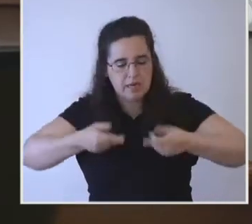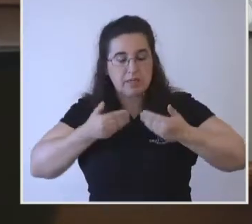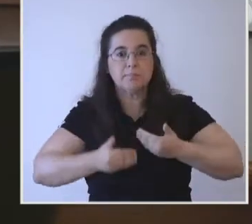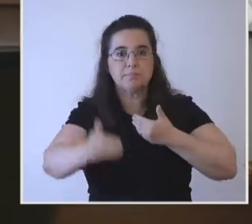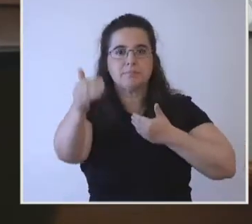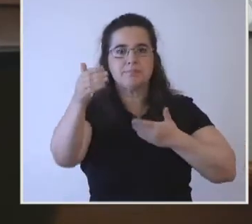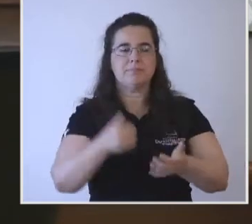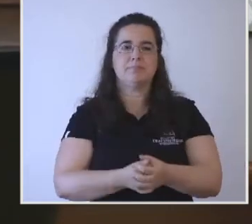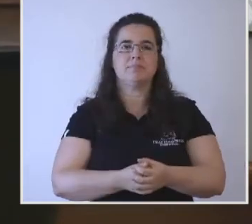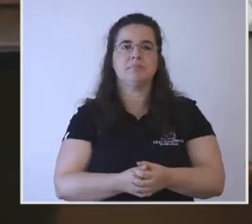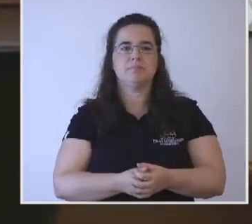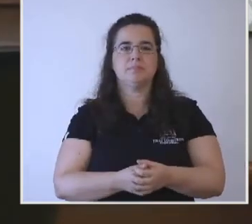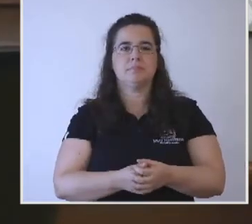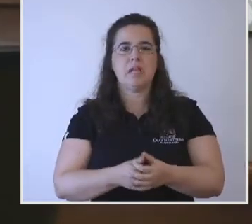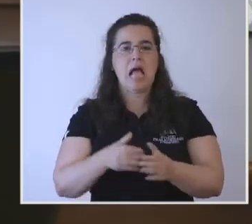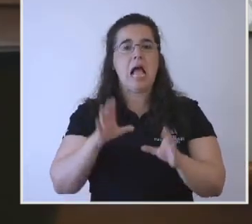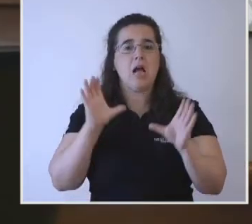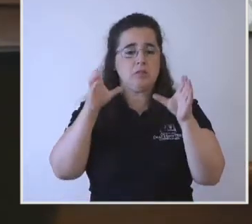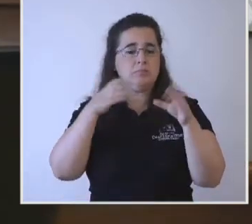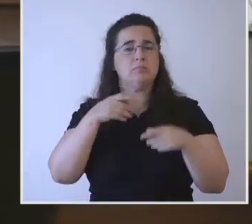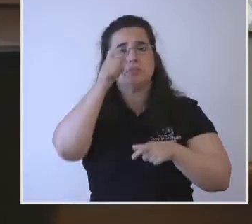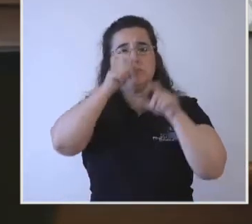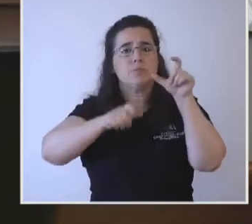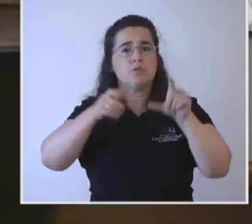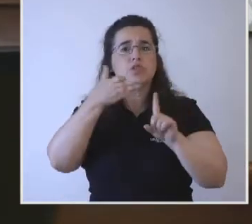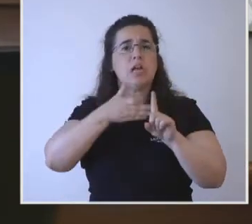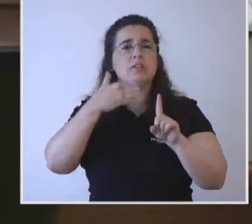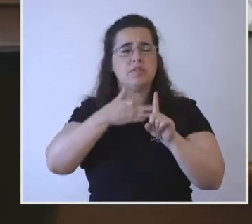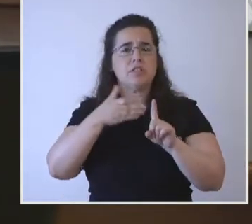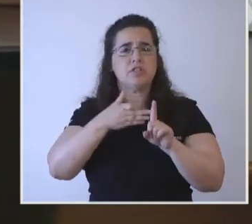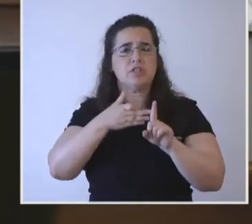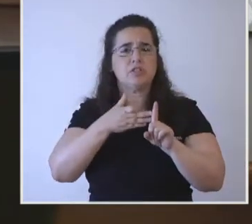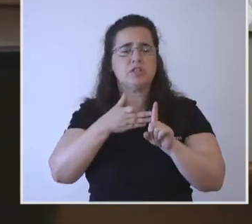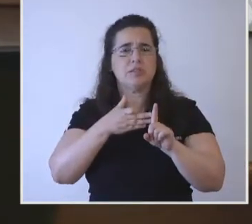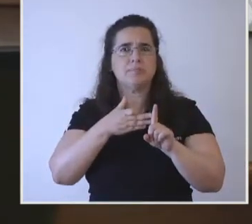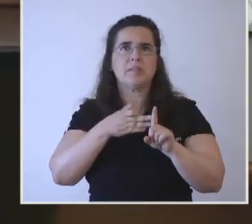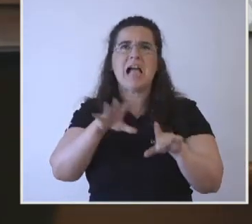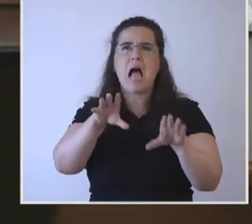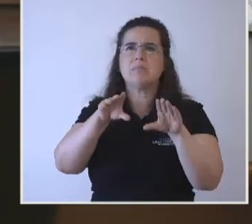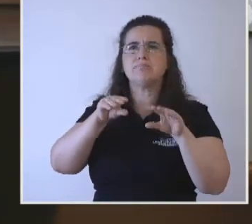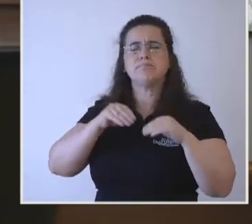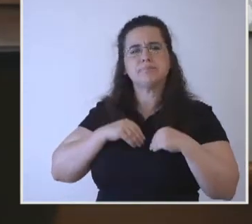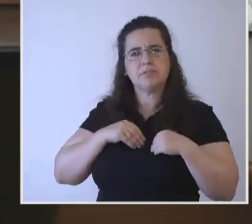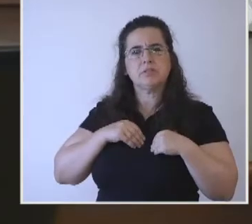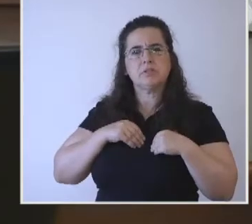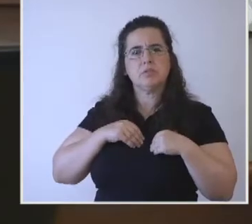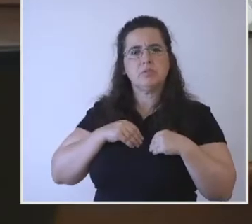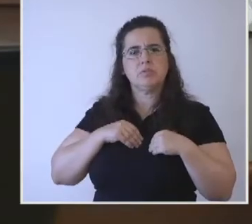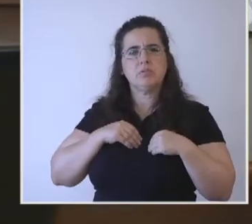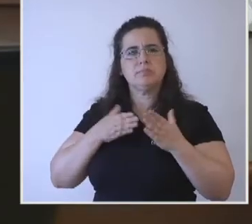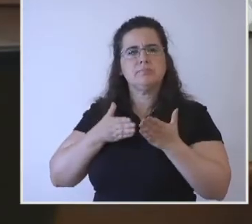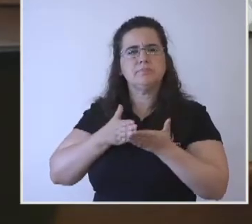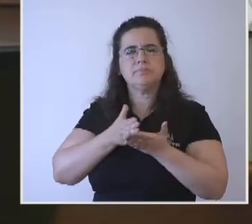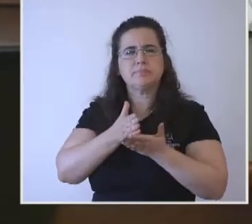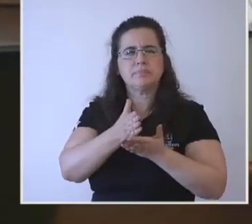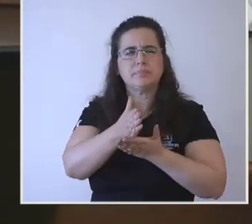Quantos adventistas portugueses cumprem isto, ou respeitam, ou seguem, é uma interrogação que eu